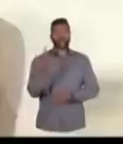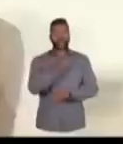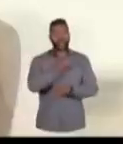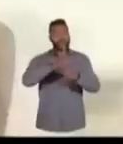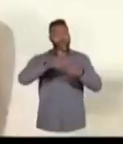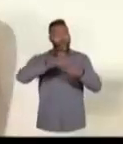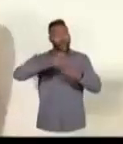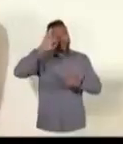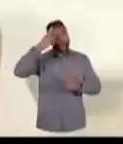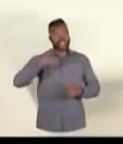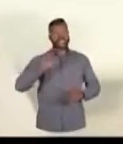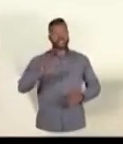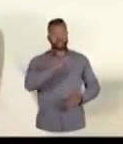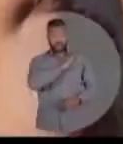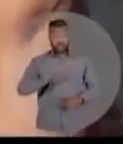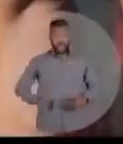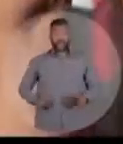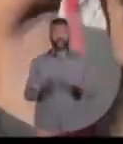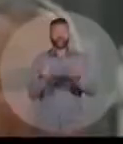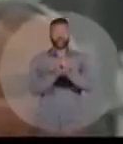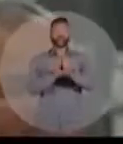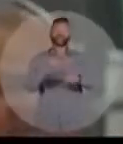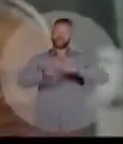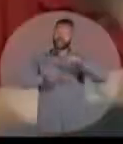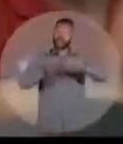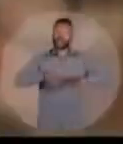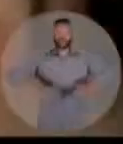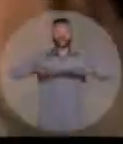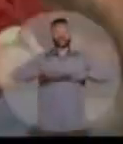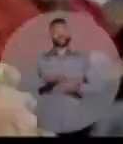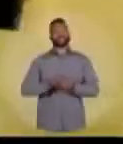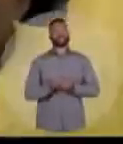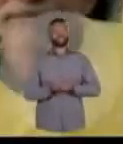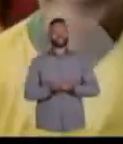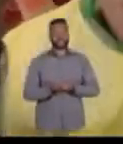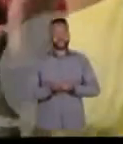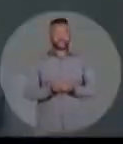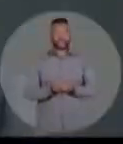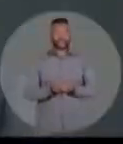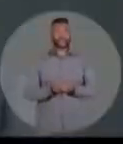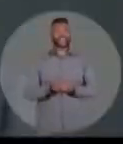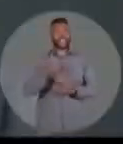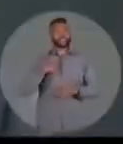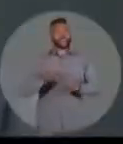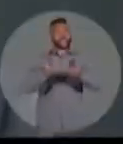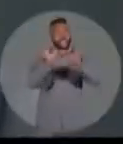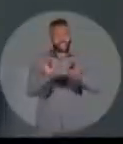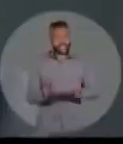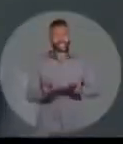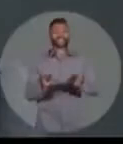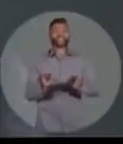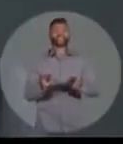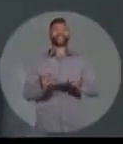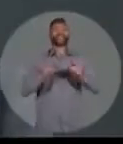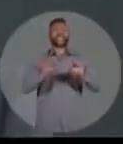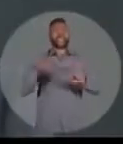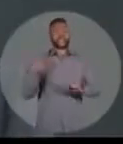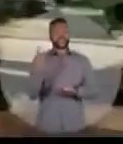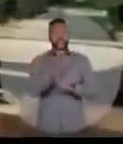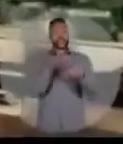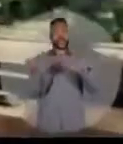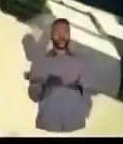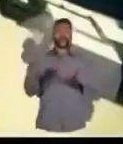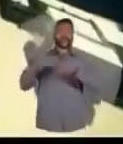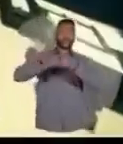esses problemas quando a gente tiver um governo, seja do lado do povo. Eu tenho certeza de que nós podemos